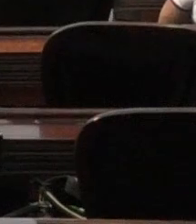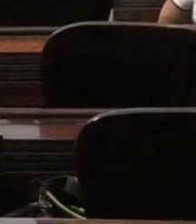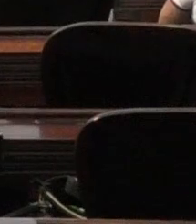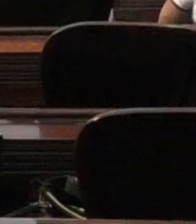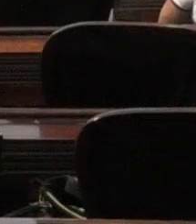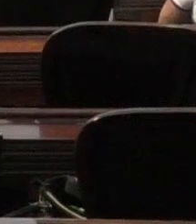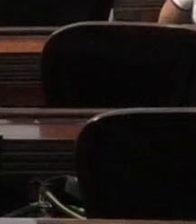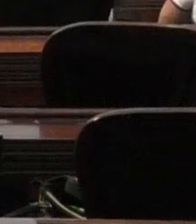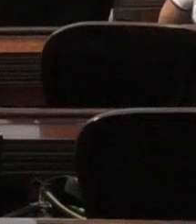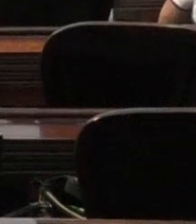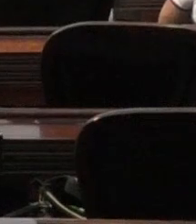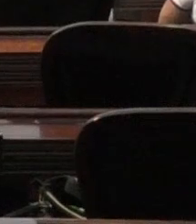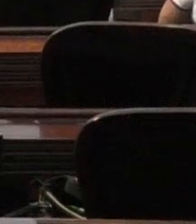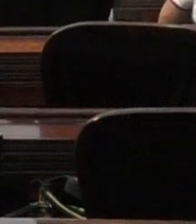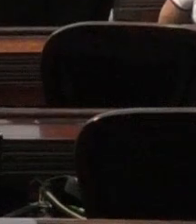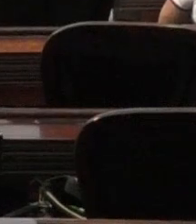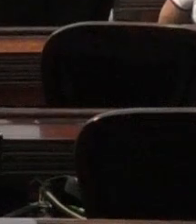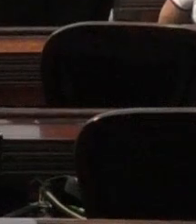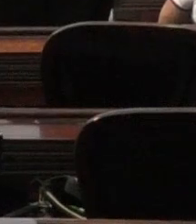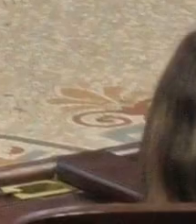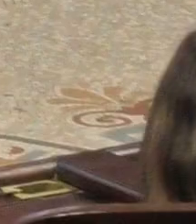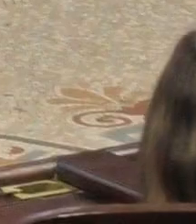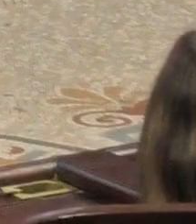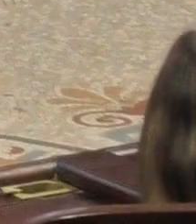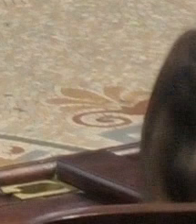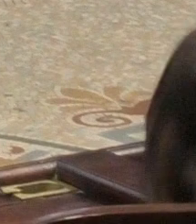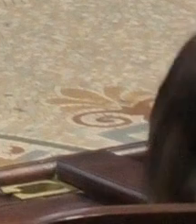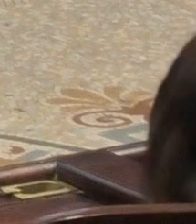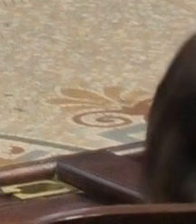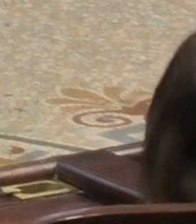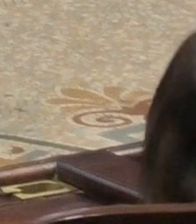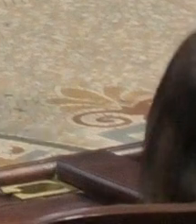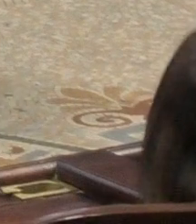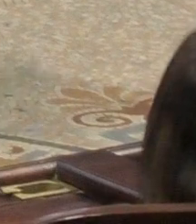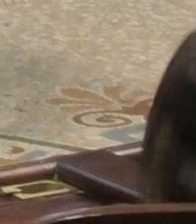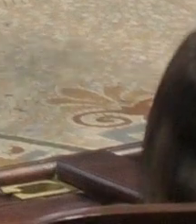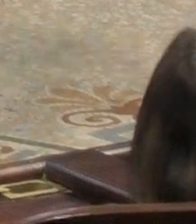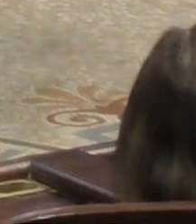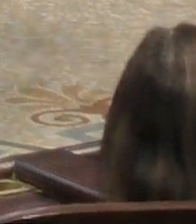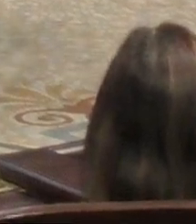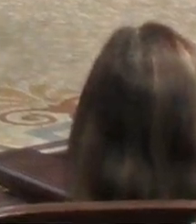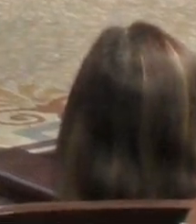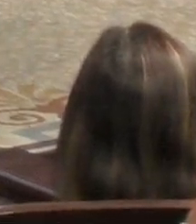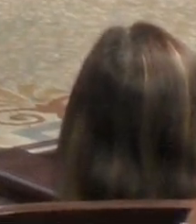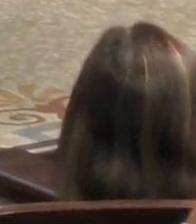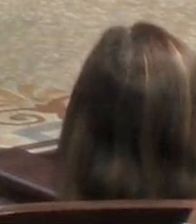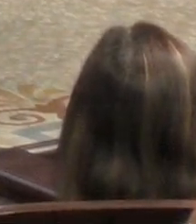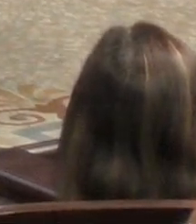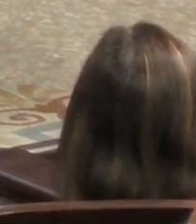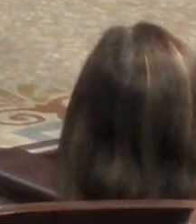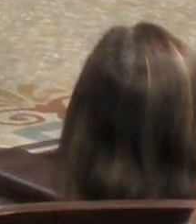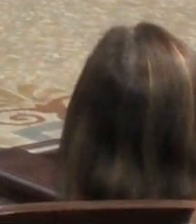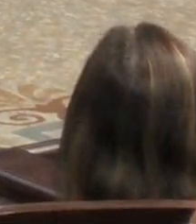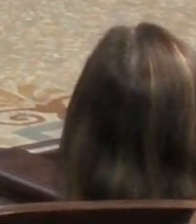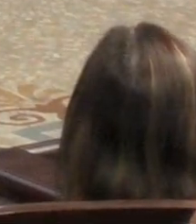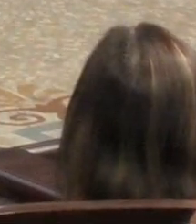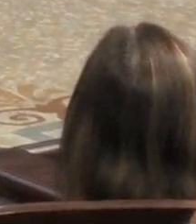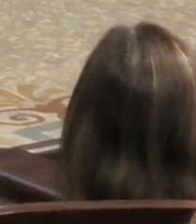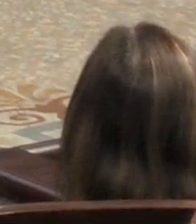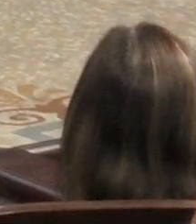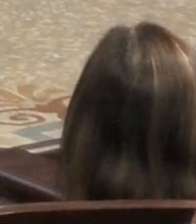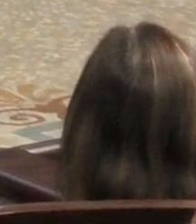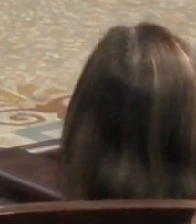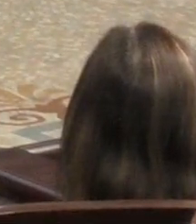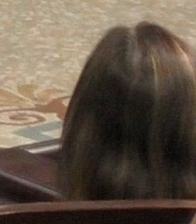negra, sou forte, sou guerreira. A nossa força, a nossa arte, a força da nossa inspiração tá na batida do